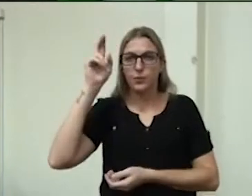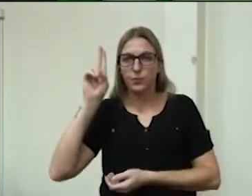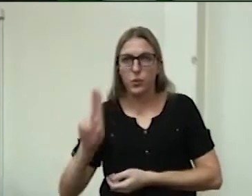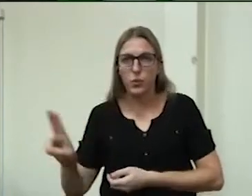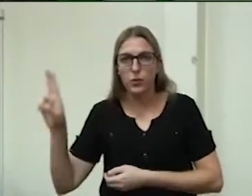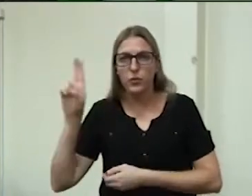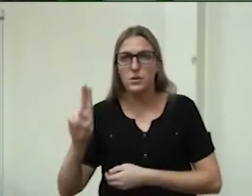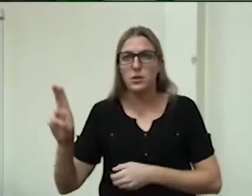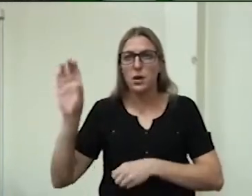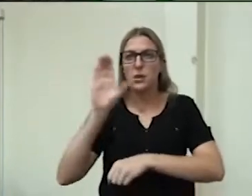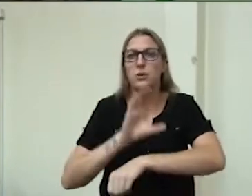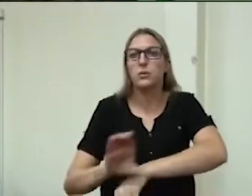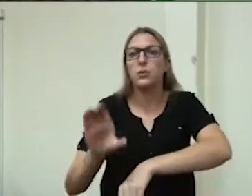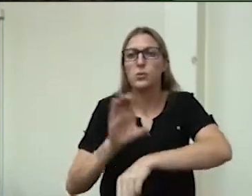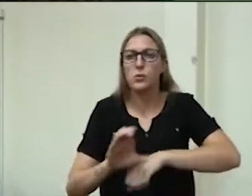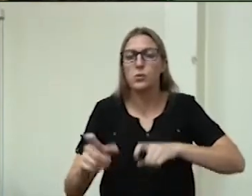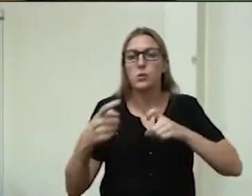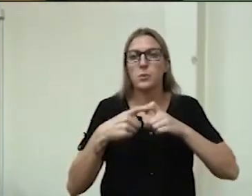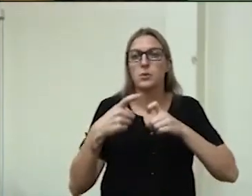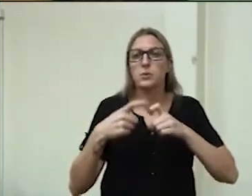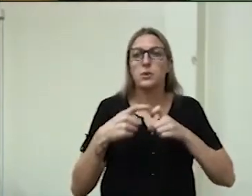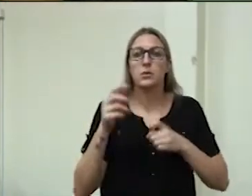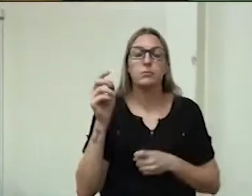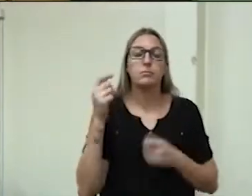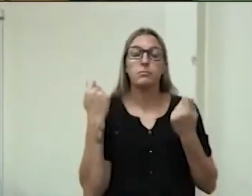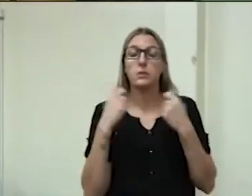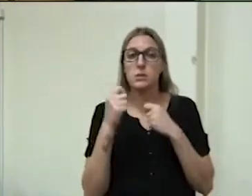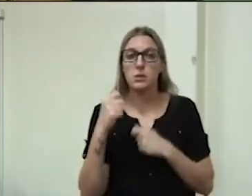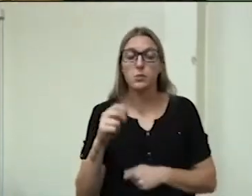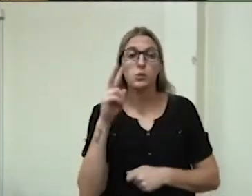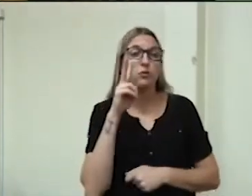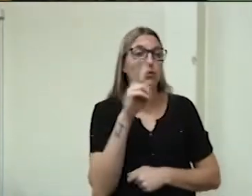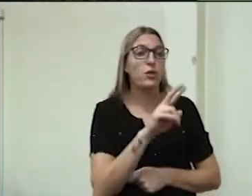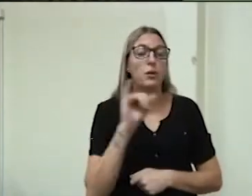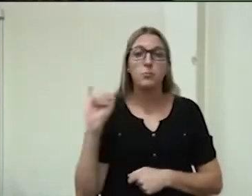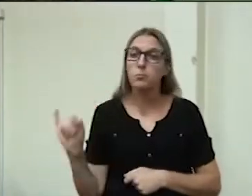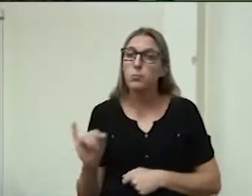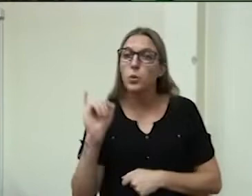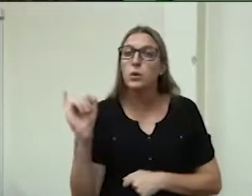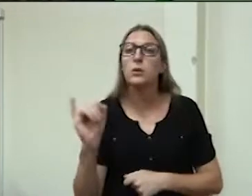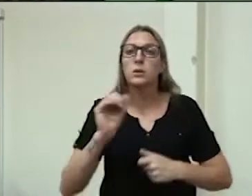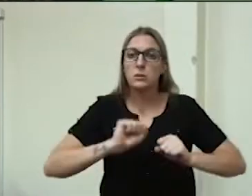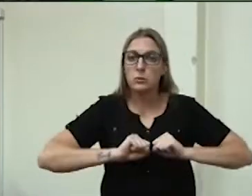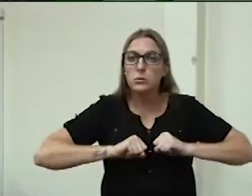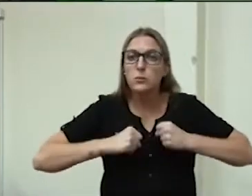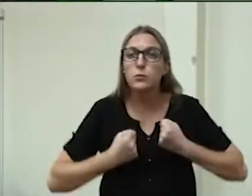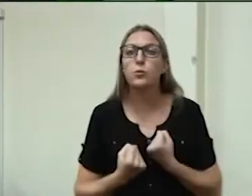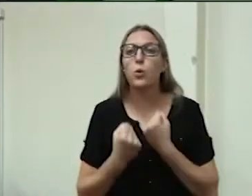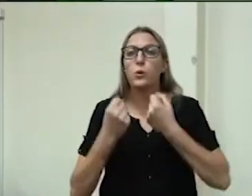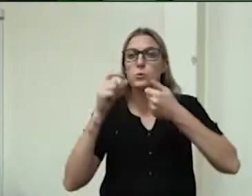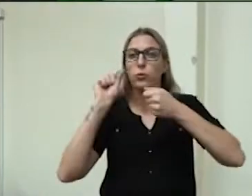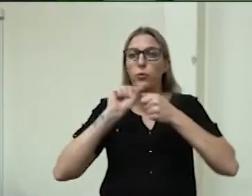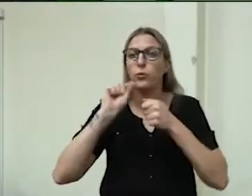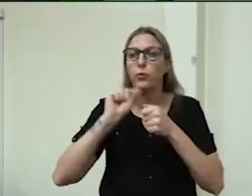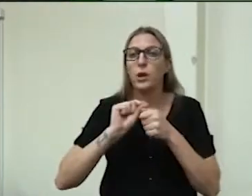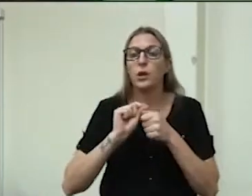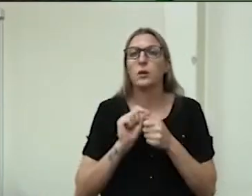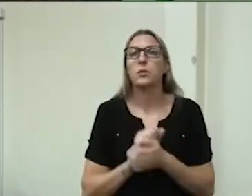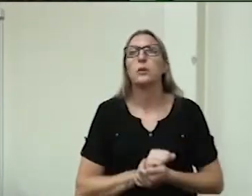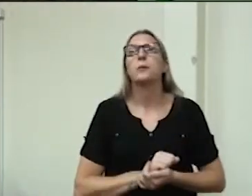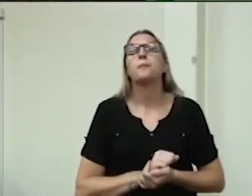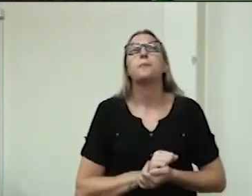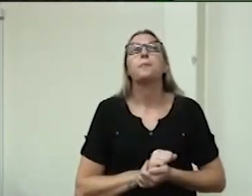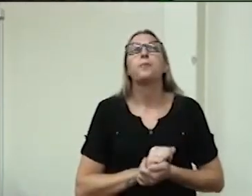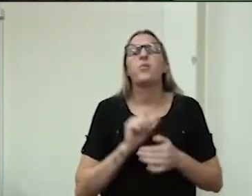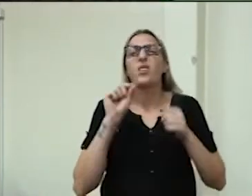que nos reportar e ver a importância de toda a caminhada que foi, todo o esforço que foi feito, né? E quando se faz